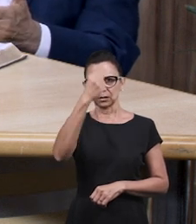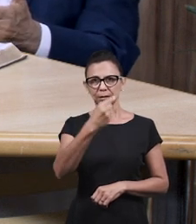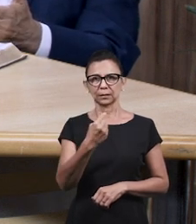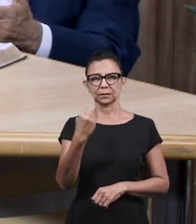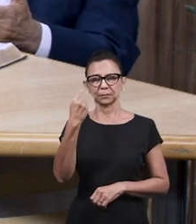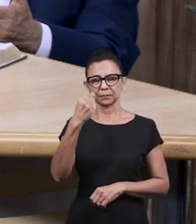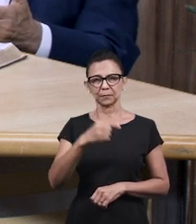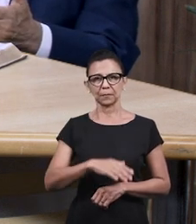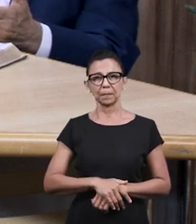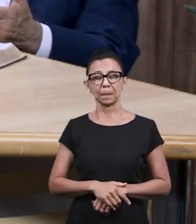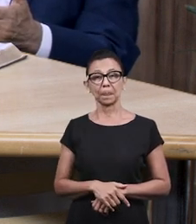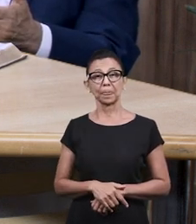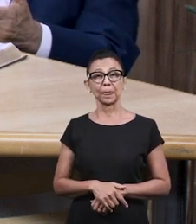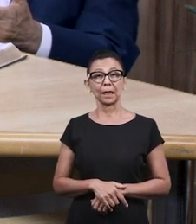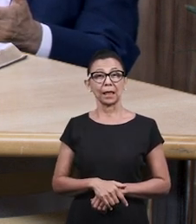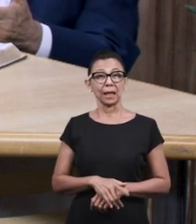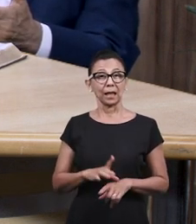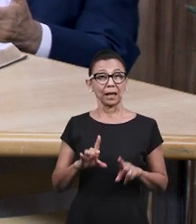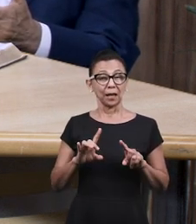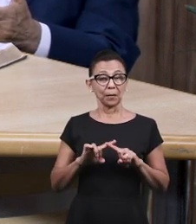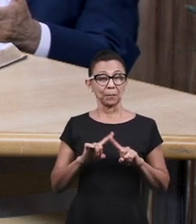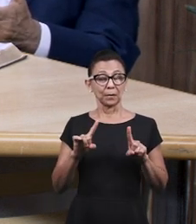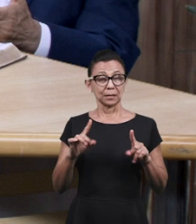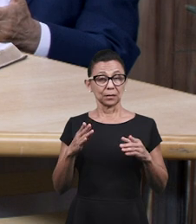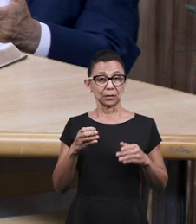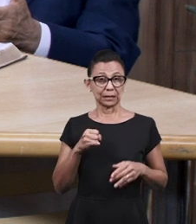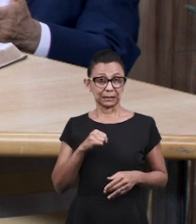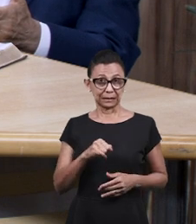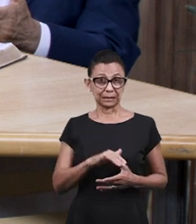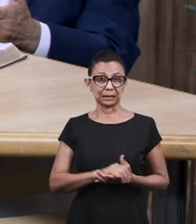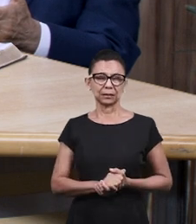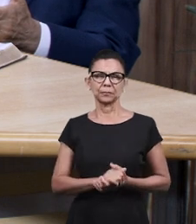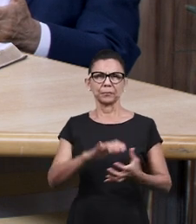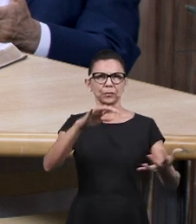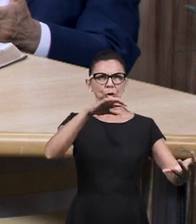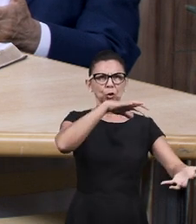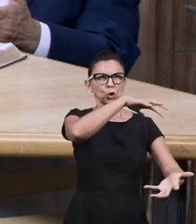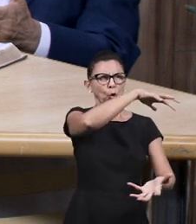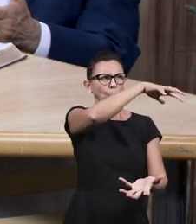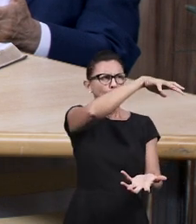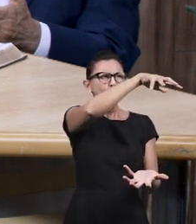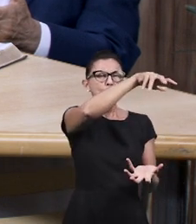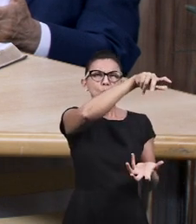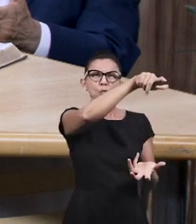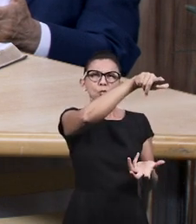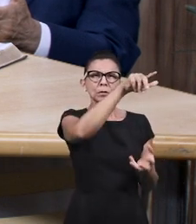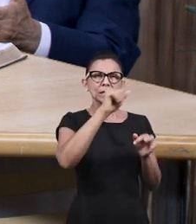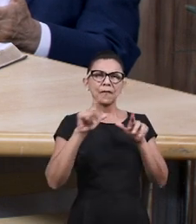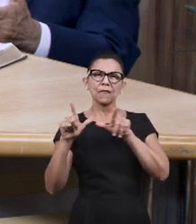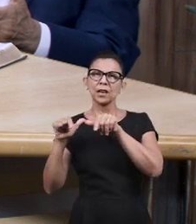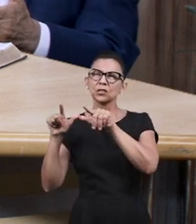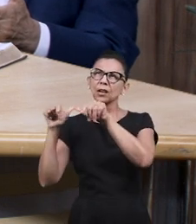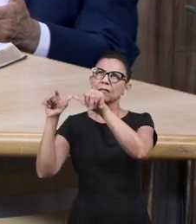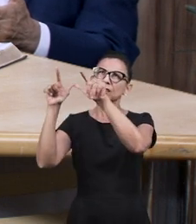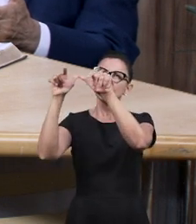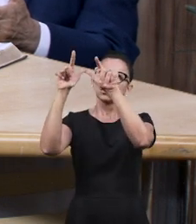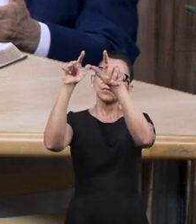vou complicar um pouquinho. Se quiser andar na nossa galáxia toda, viajar na nossa galáxia